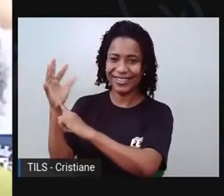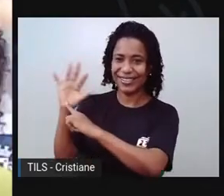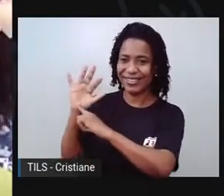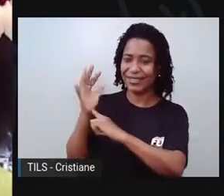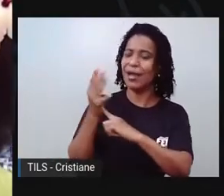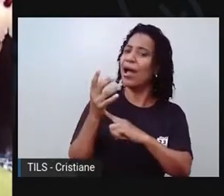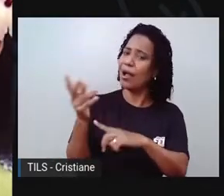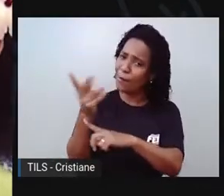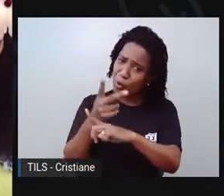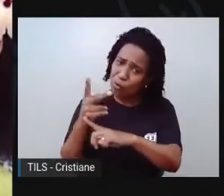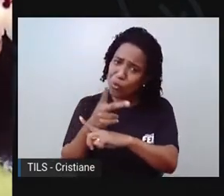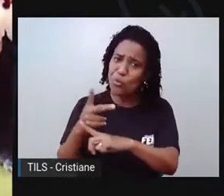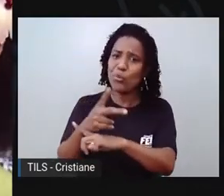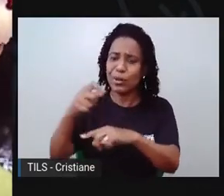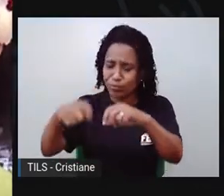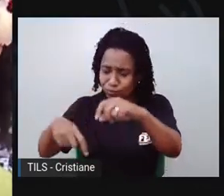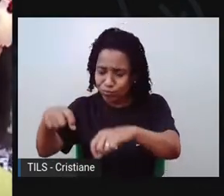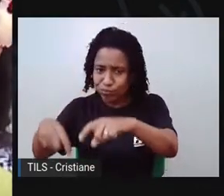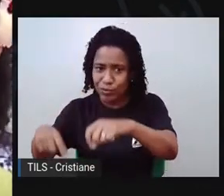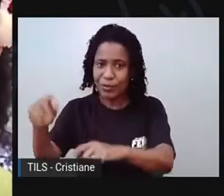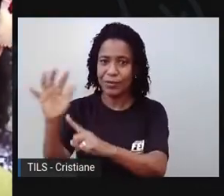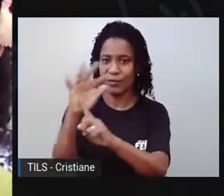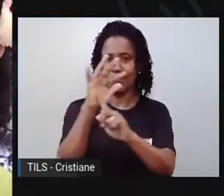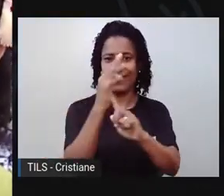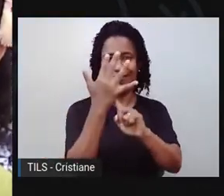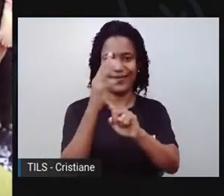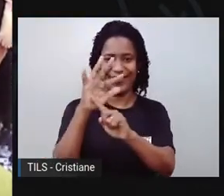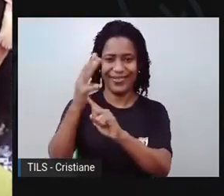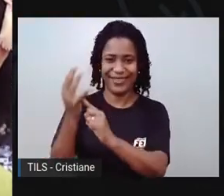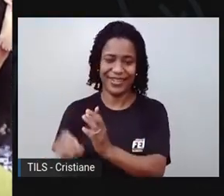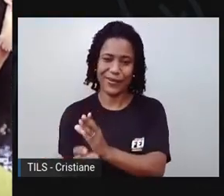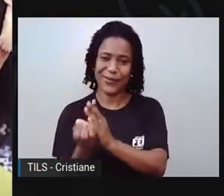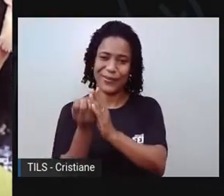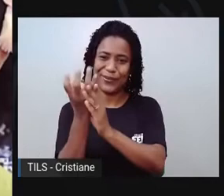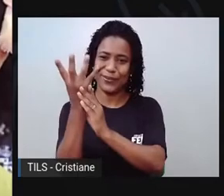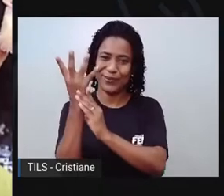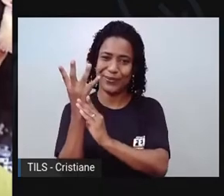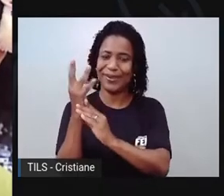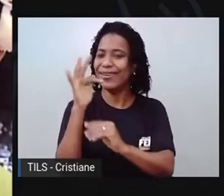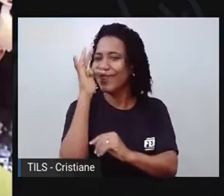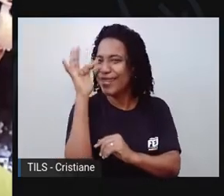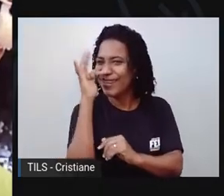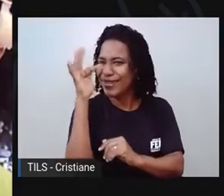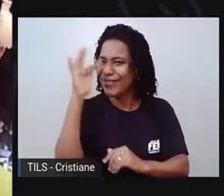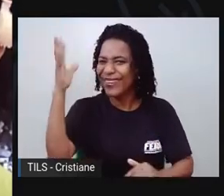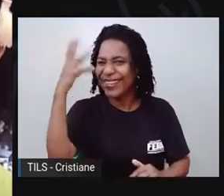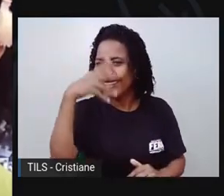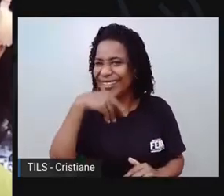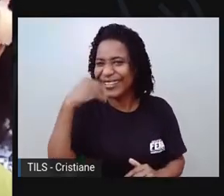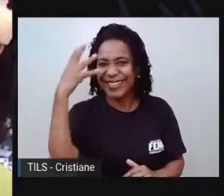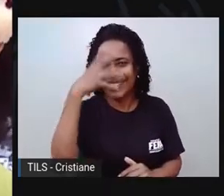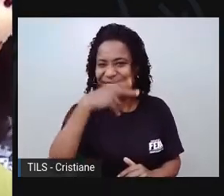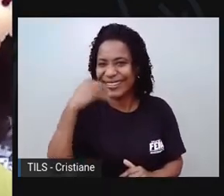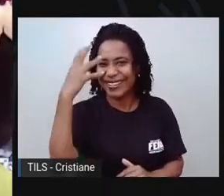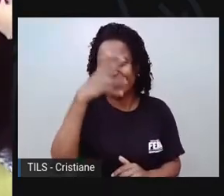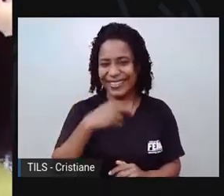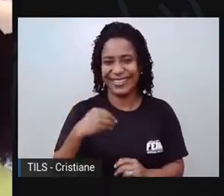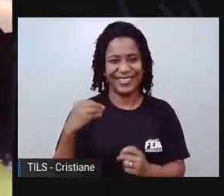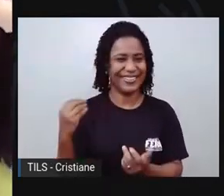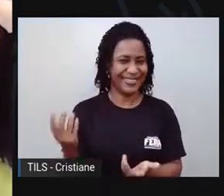aí e procurem a semente do girassol. Vocês vão ter uma flor assim como essa, linda, linda, enfeitando o